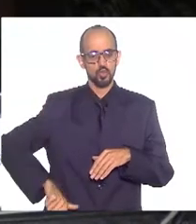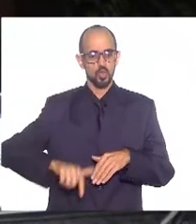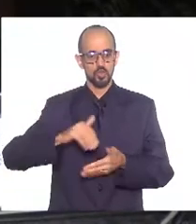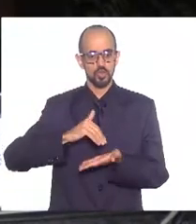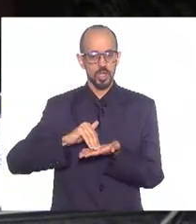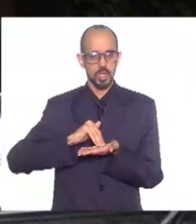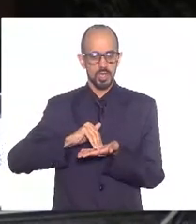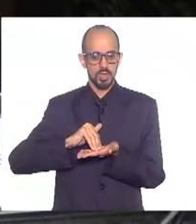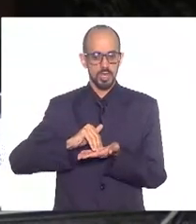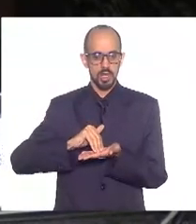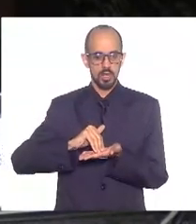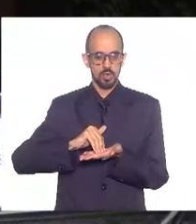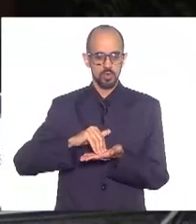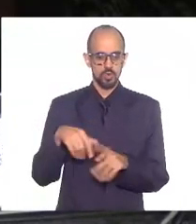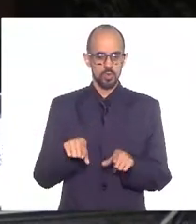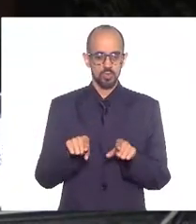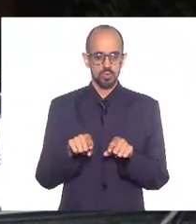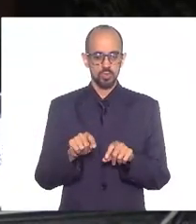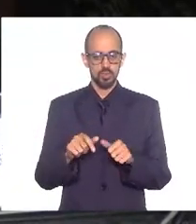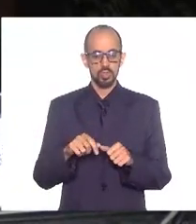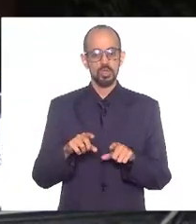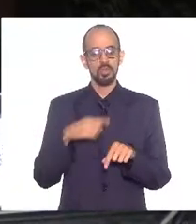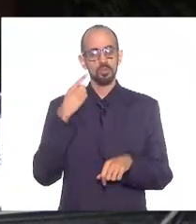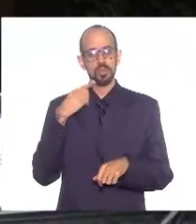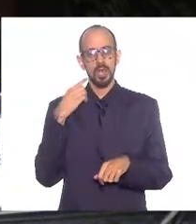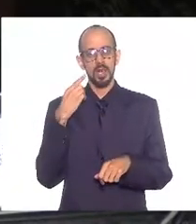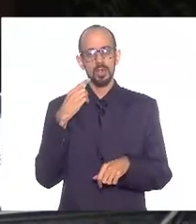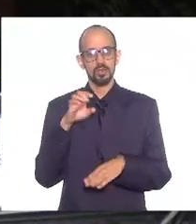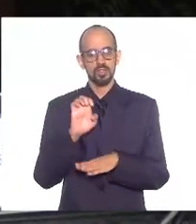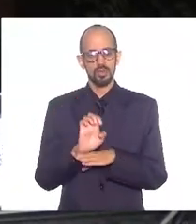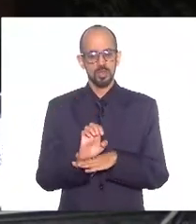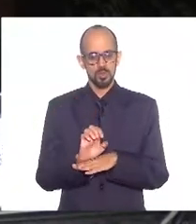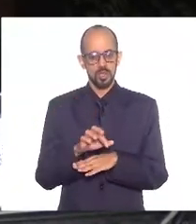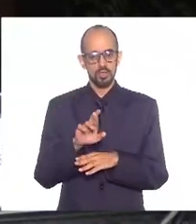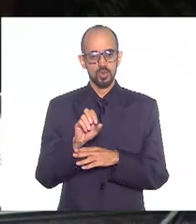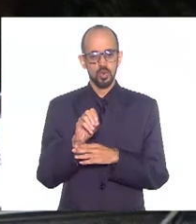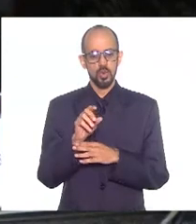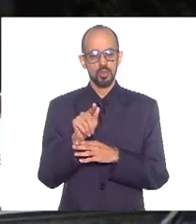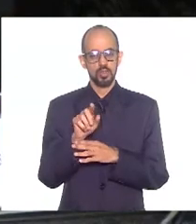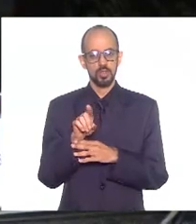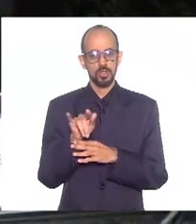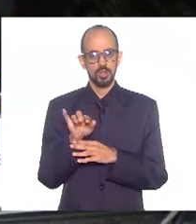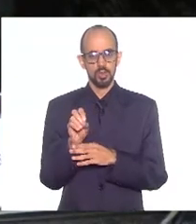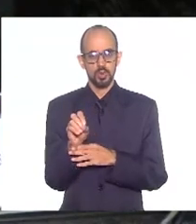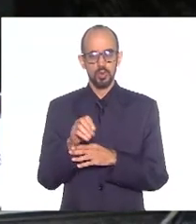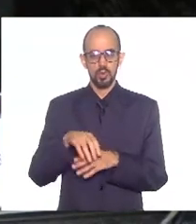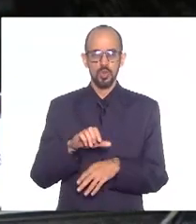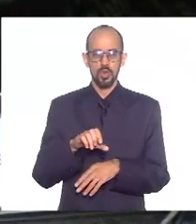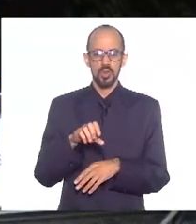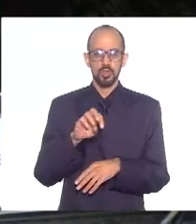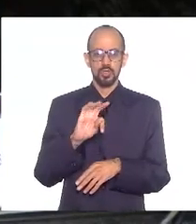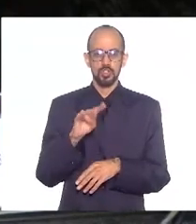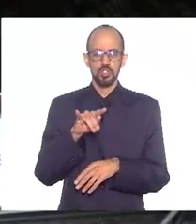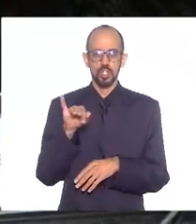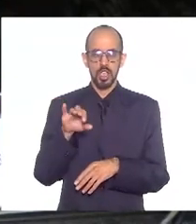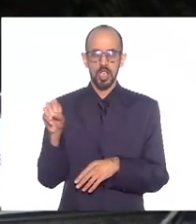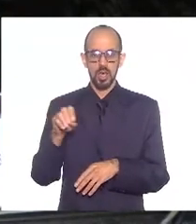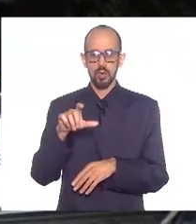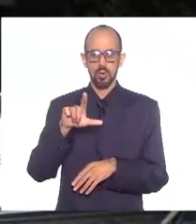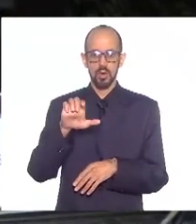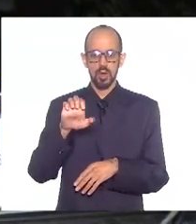4 deputados estaduais e secretários, Rodrigo Bacelar, Tiago Pampolha, Gustavo Tutuca e Léo